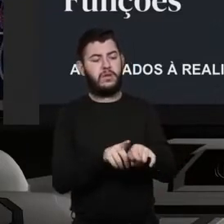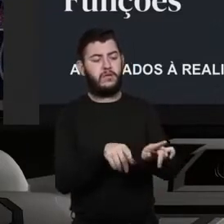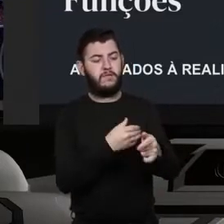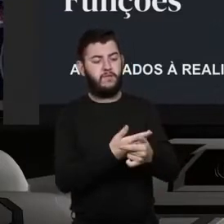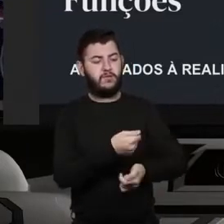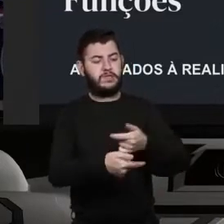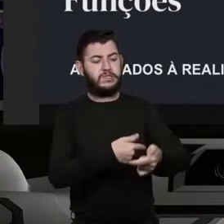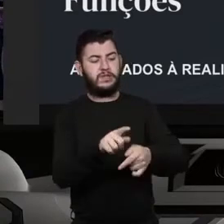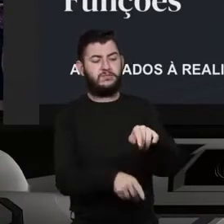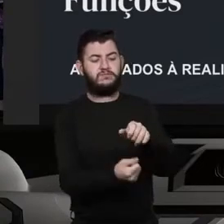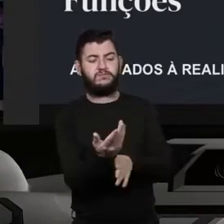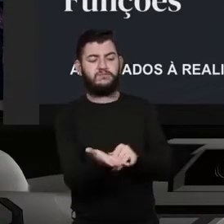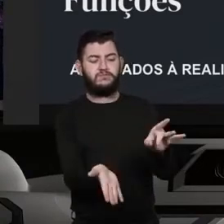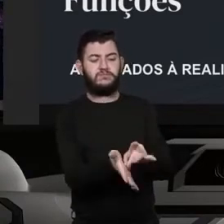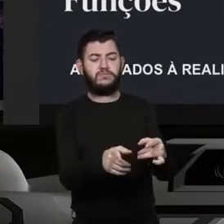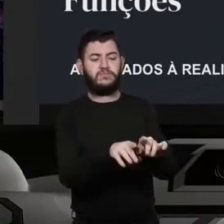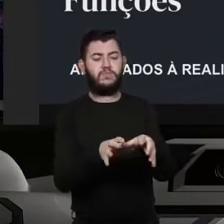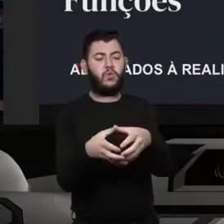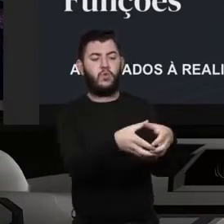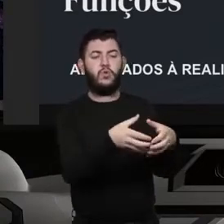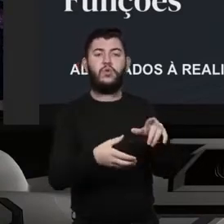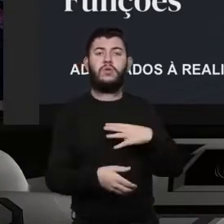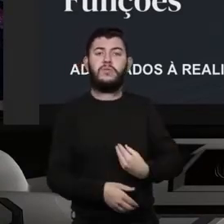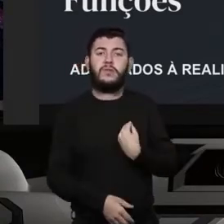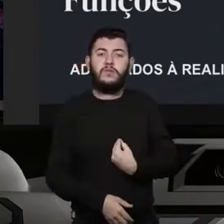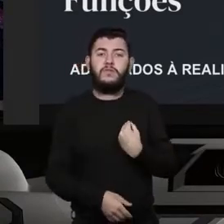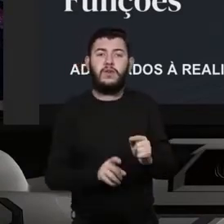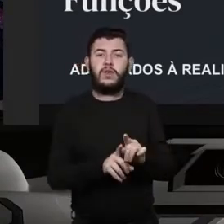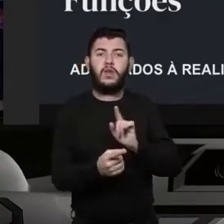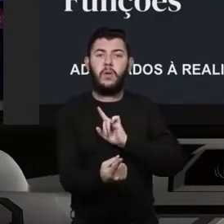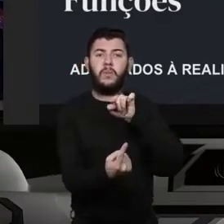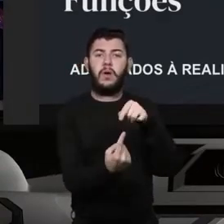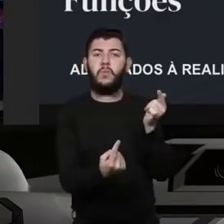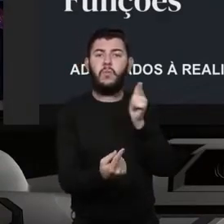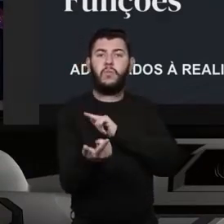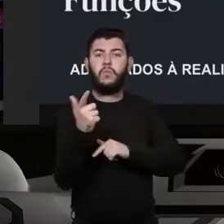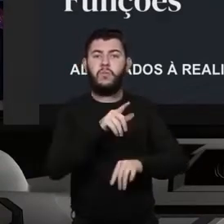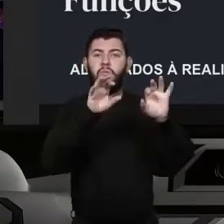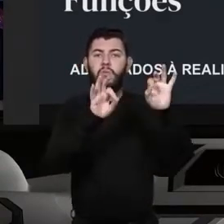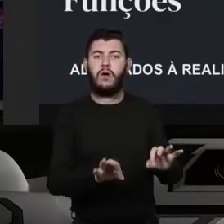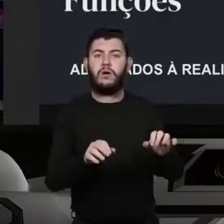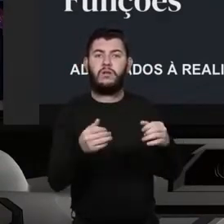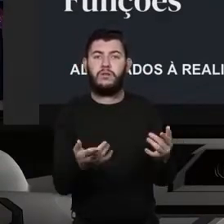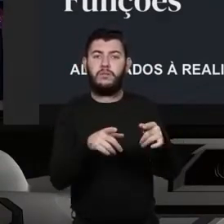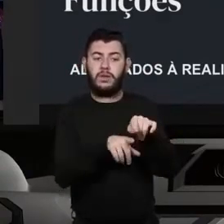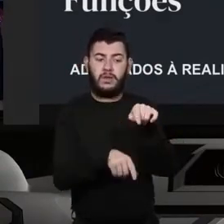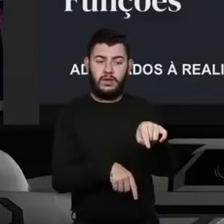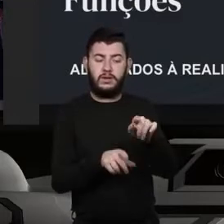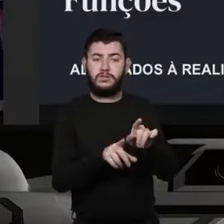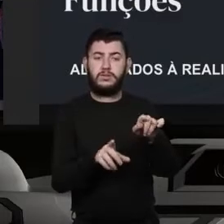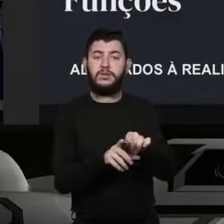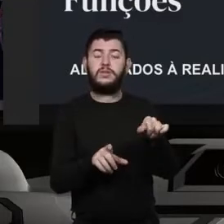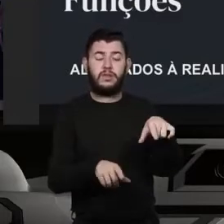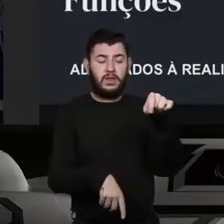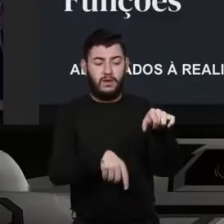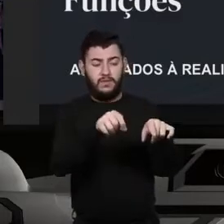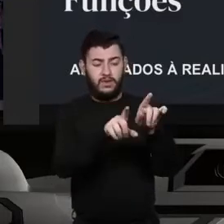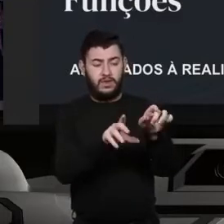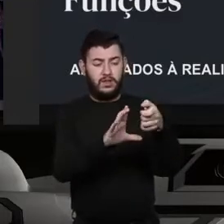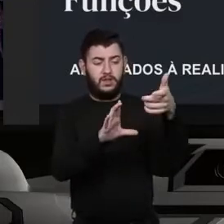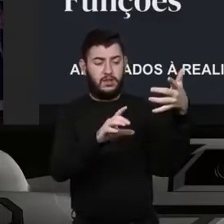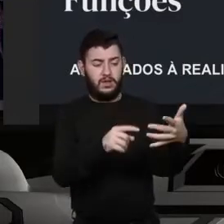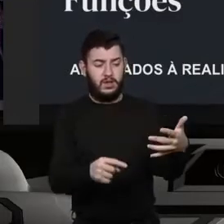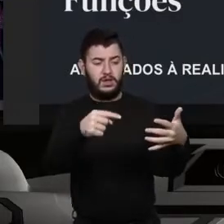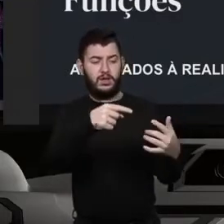chegou aqui, né, a atingir os seus objetivos, mas eles também definiram e ganharam propriedade sobre escalas de análise e